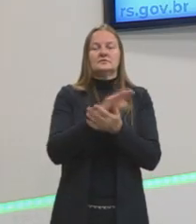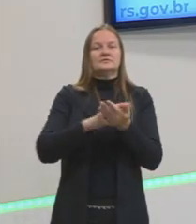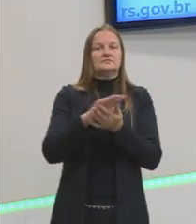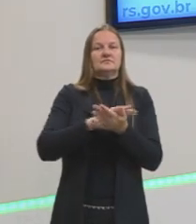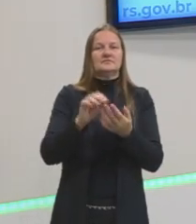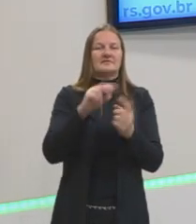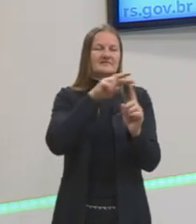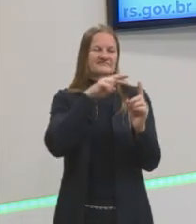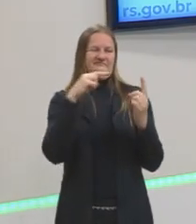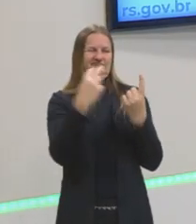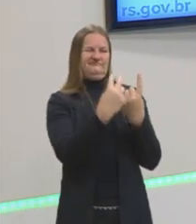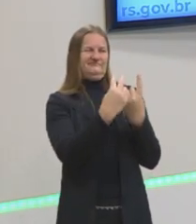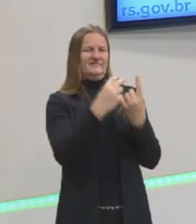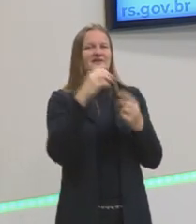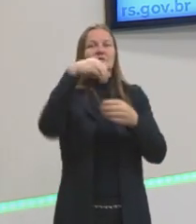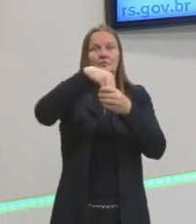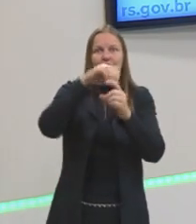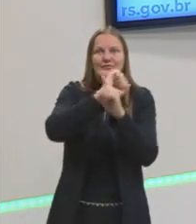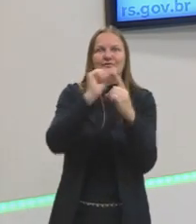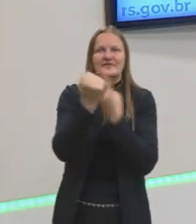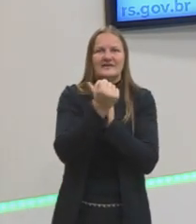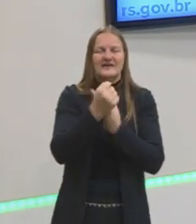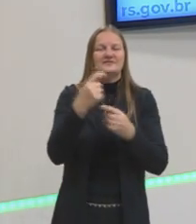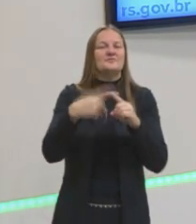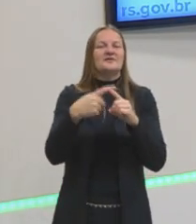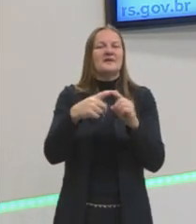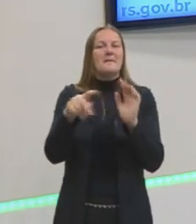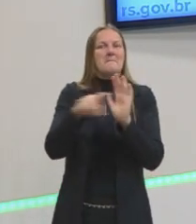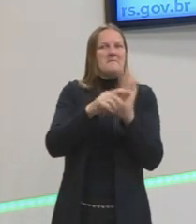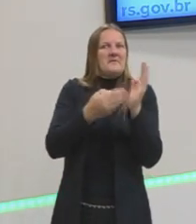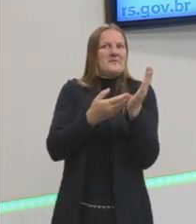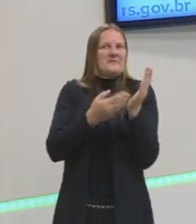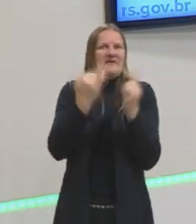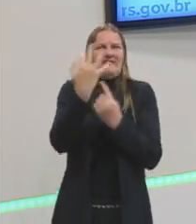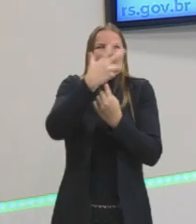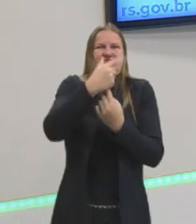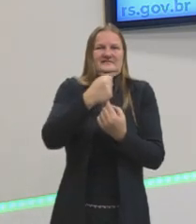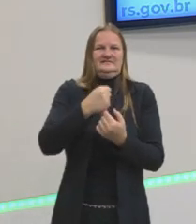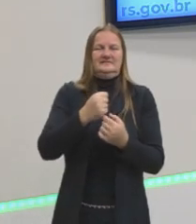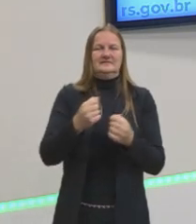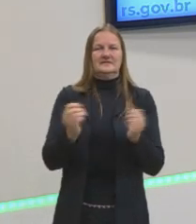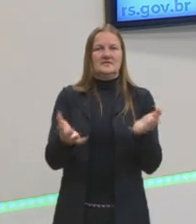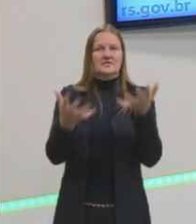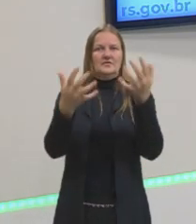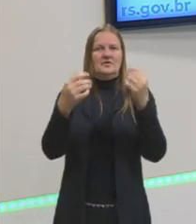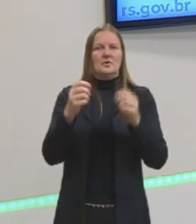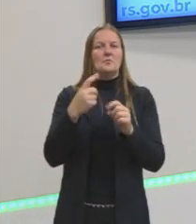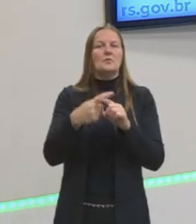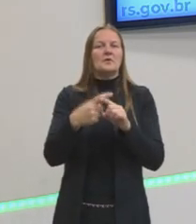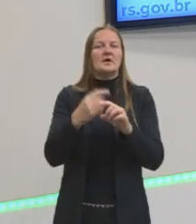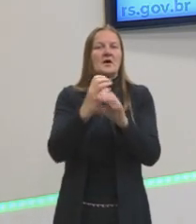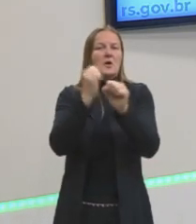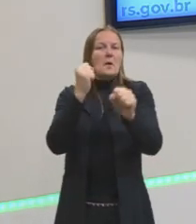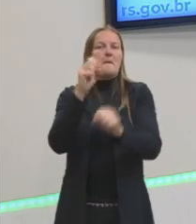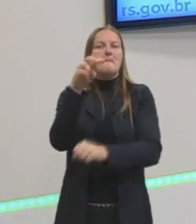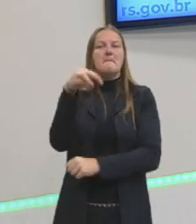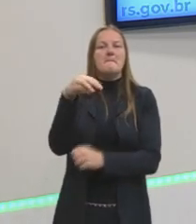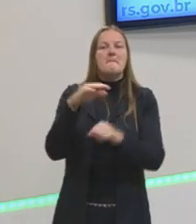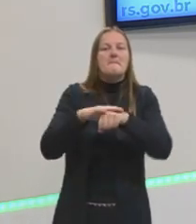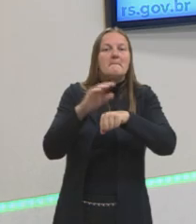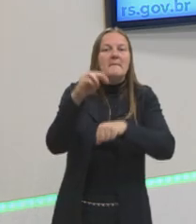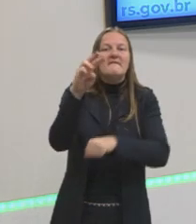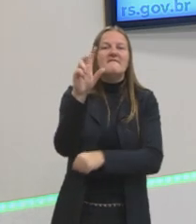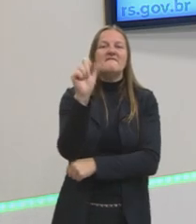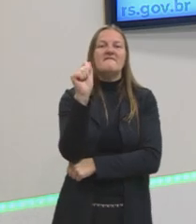são bem vistas na sociedade alguns casos justamente porque essas profissões não promovem a mais-valia o que que é mais-valia